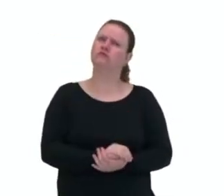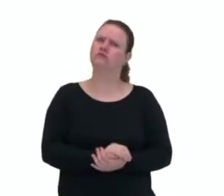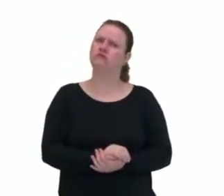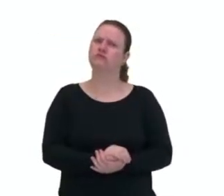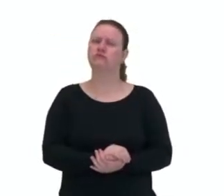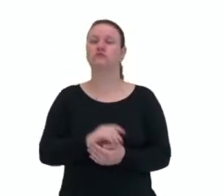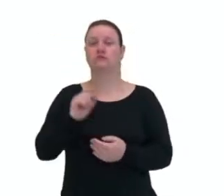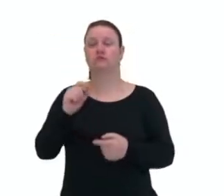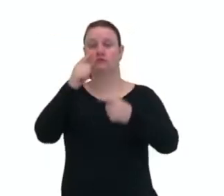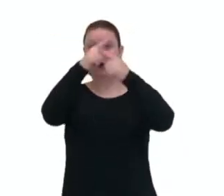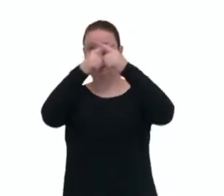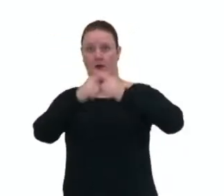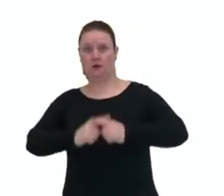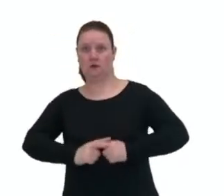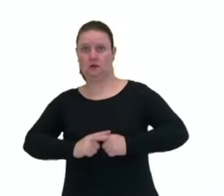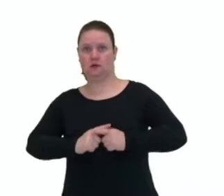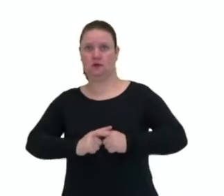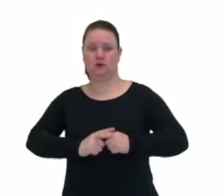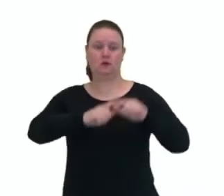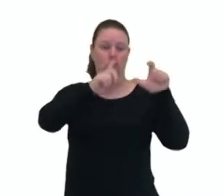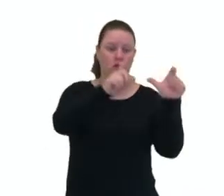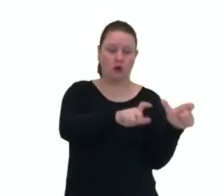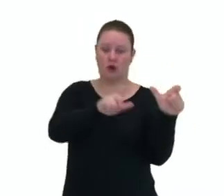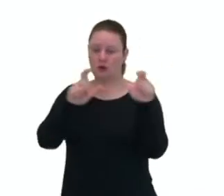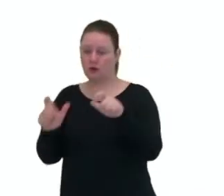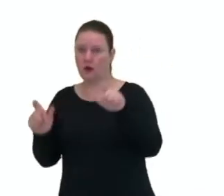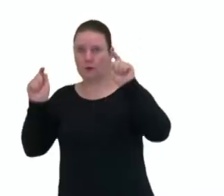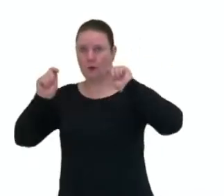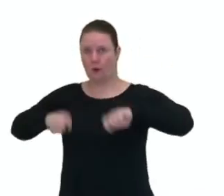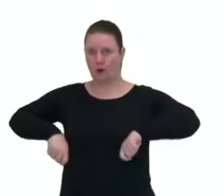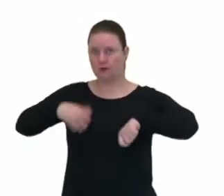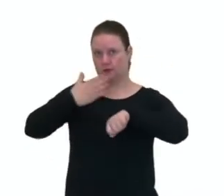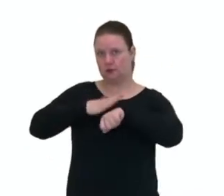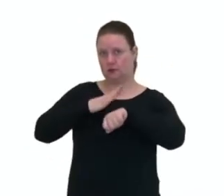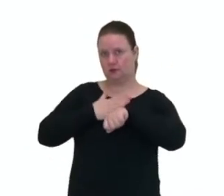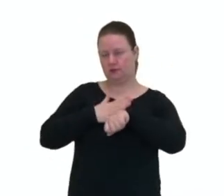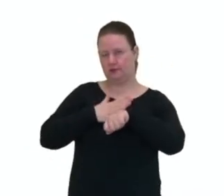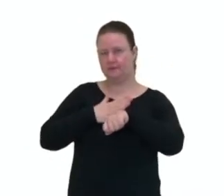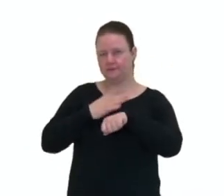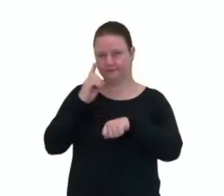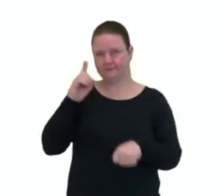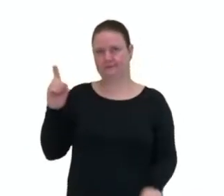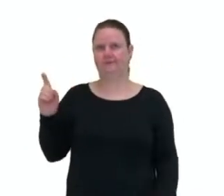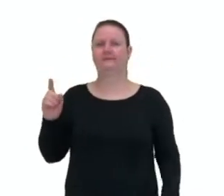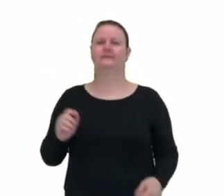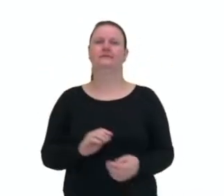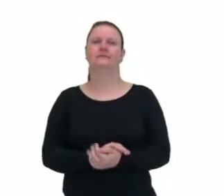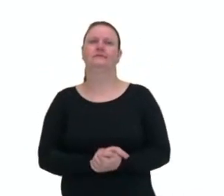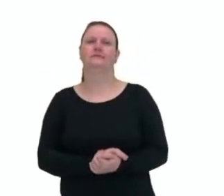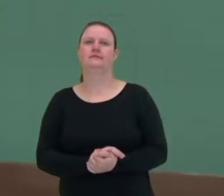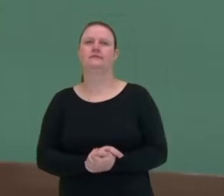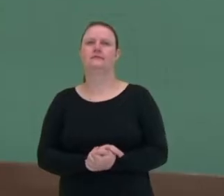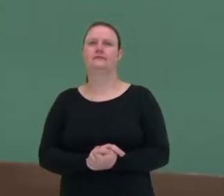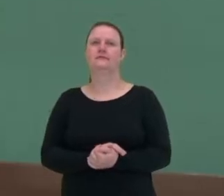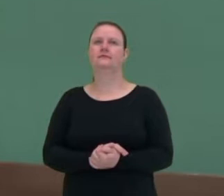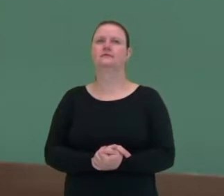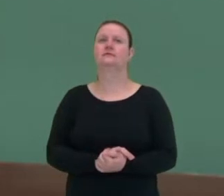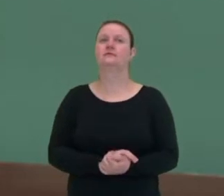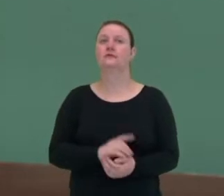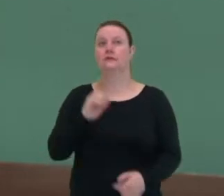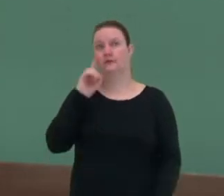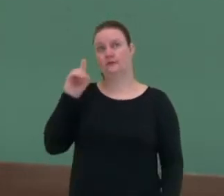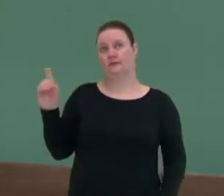que é uma competição? Quais os locais onde eles são praticados? Vamos entender um pouquinho mais disso? O tiro com arco é uma